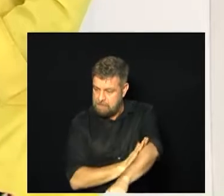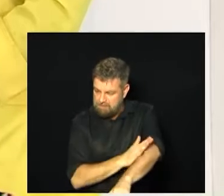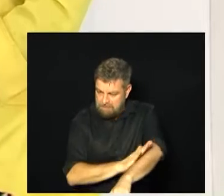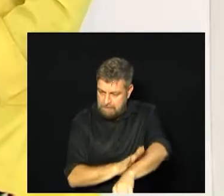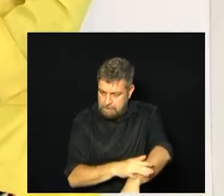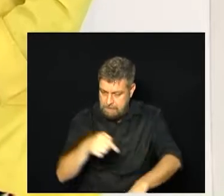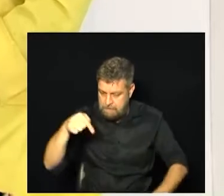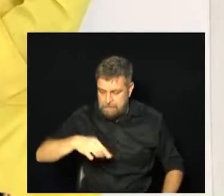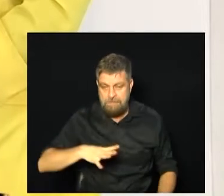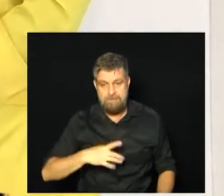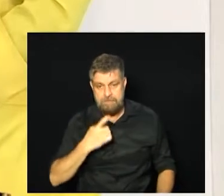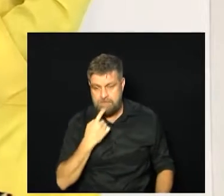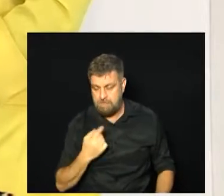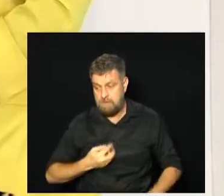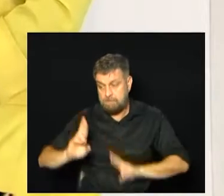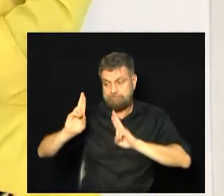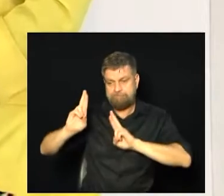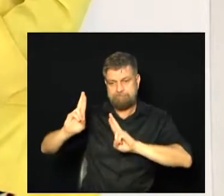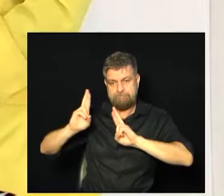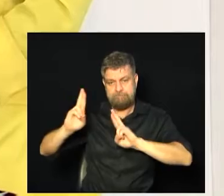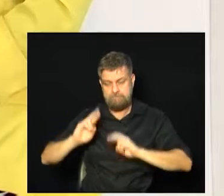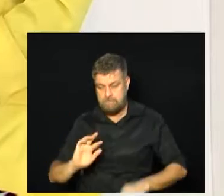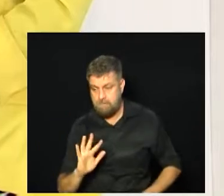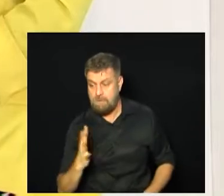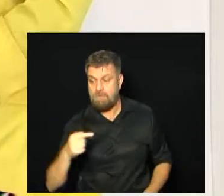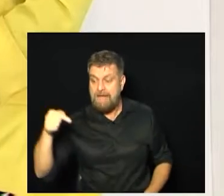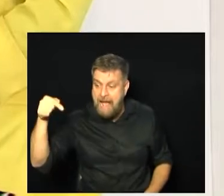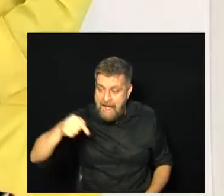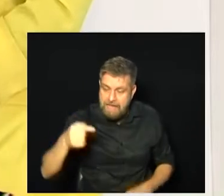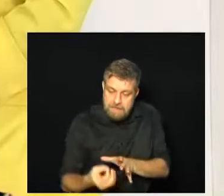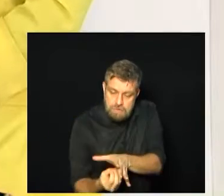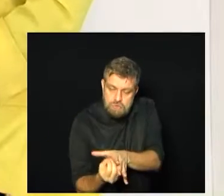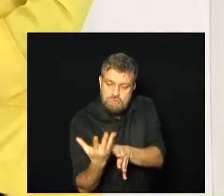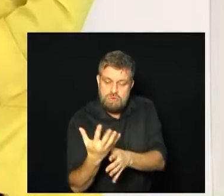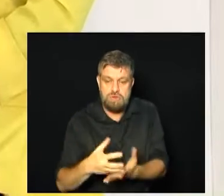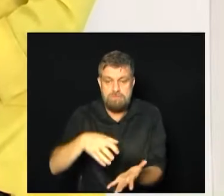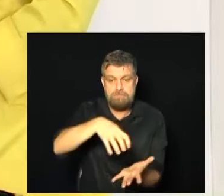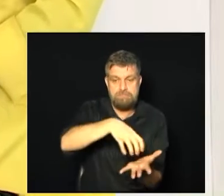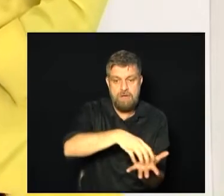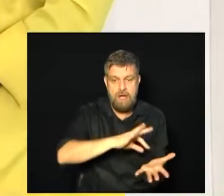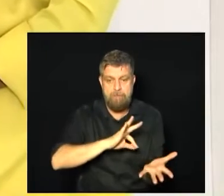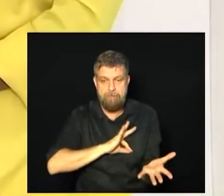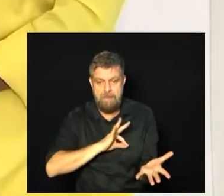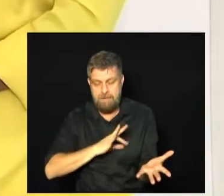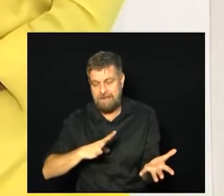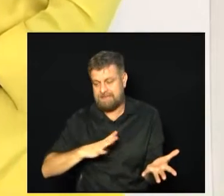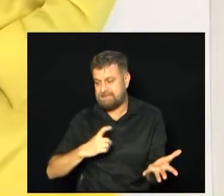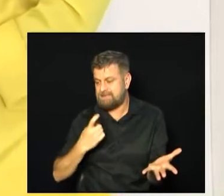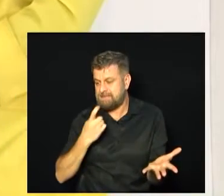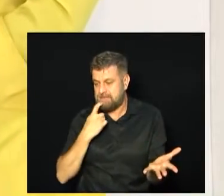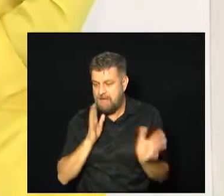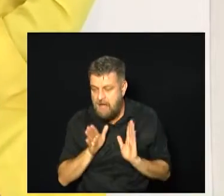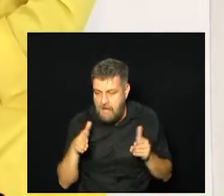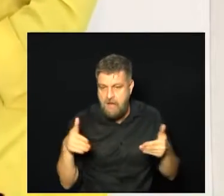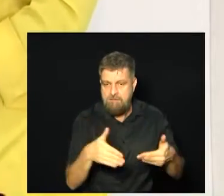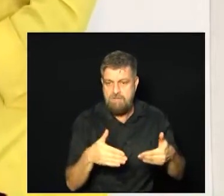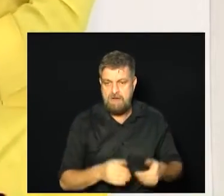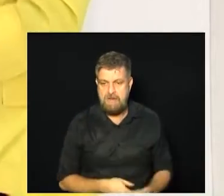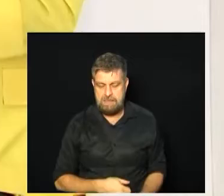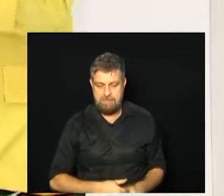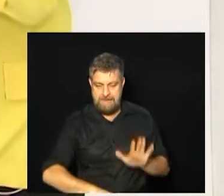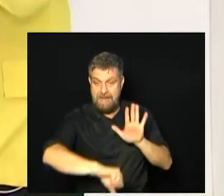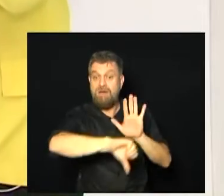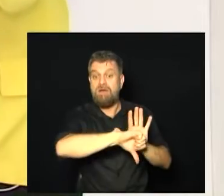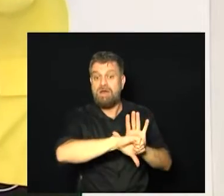alguma expectativa para que seja criada uma delegacia aqui em Campinas exclusiva para